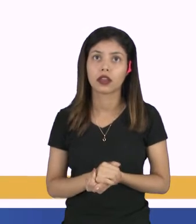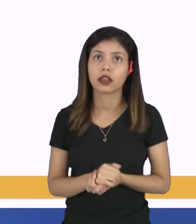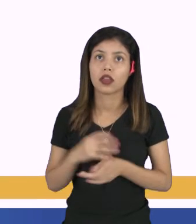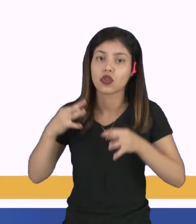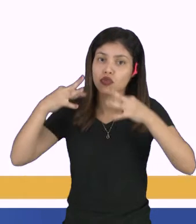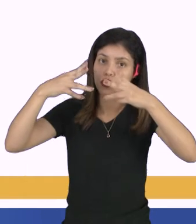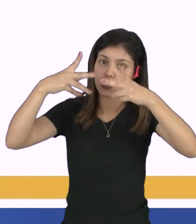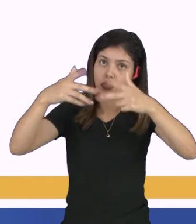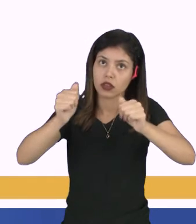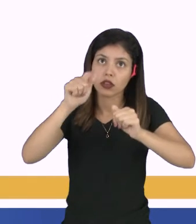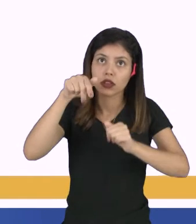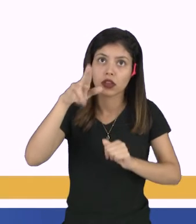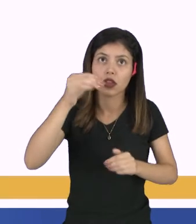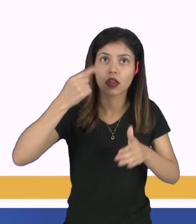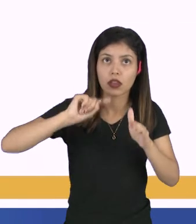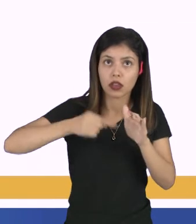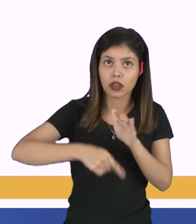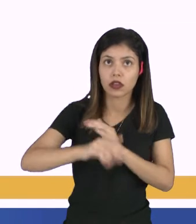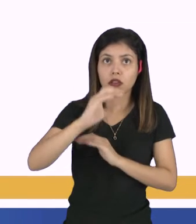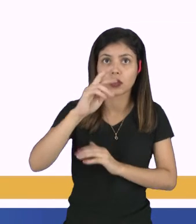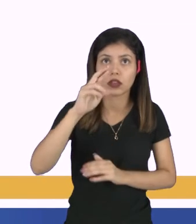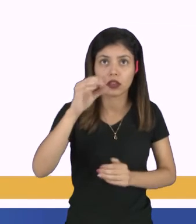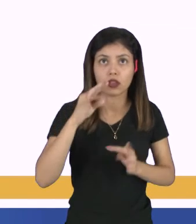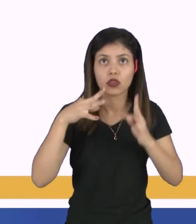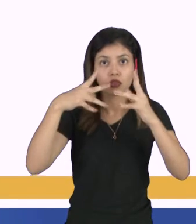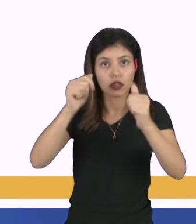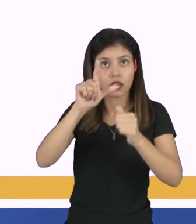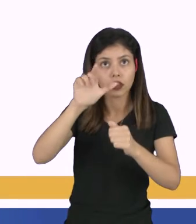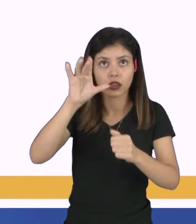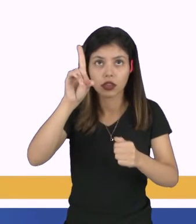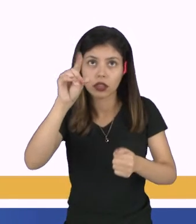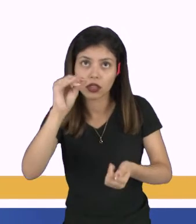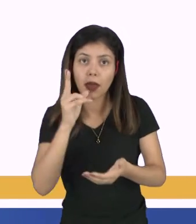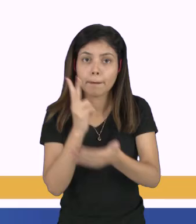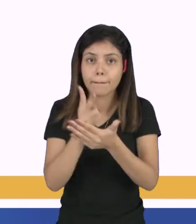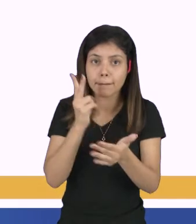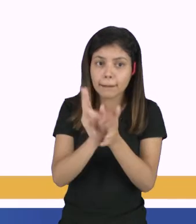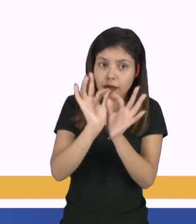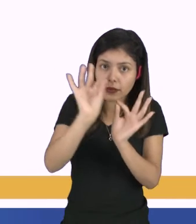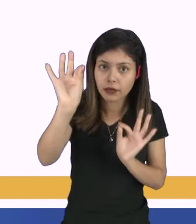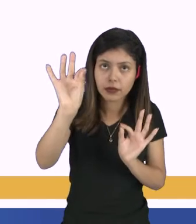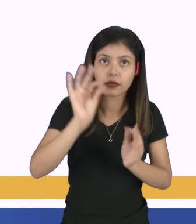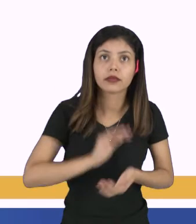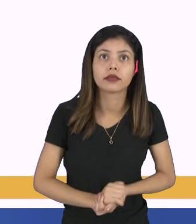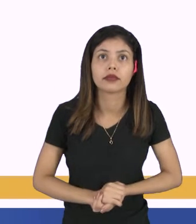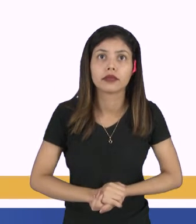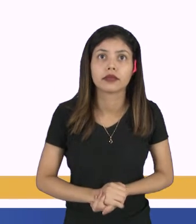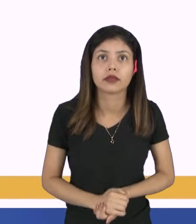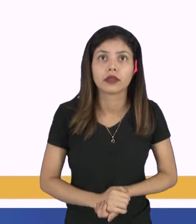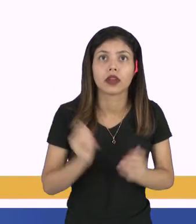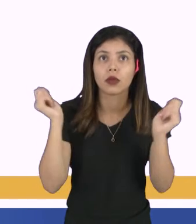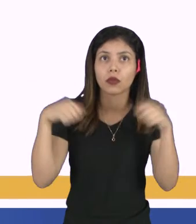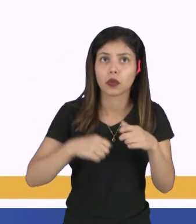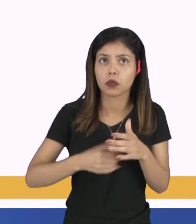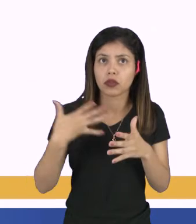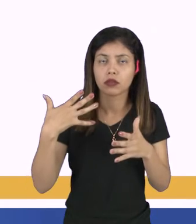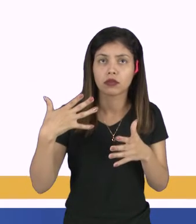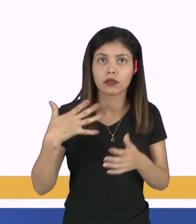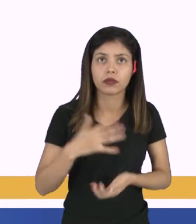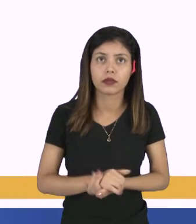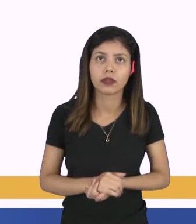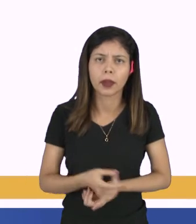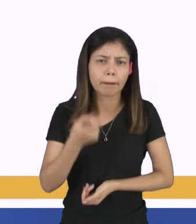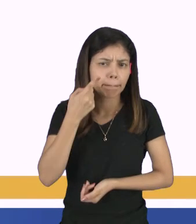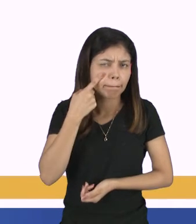tem todos os ângulos internos congruentes e todos os lados de mesma medida, né, ele possui muitos lados.